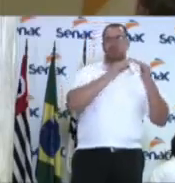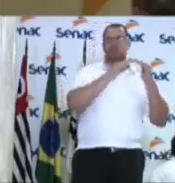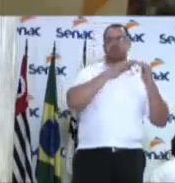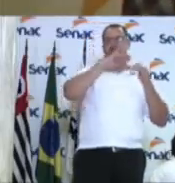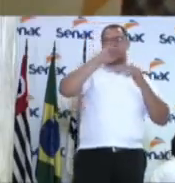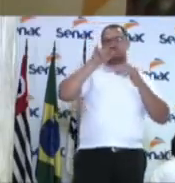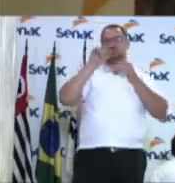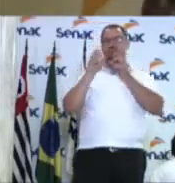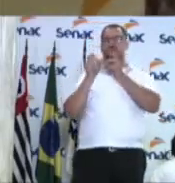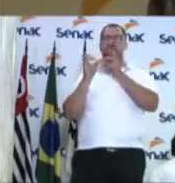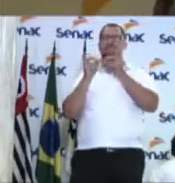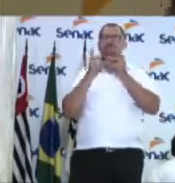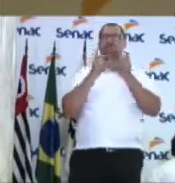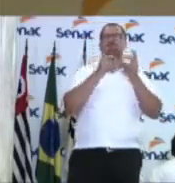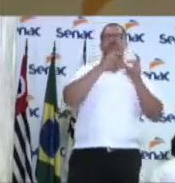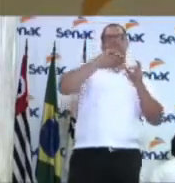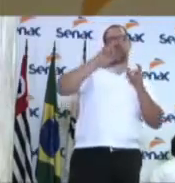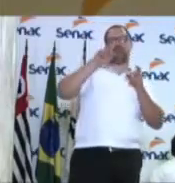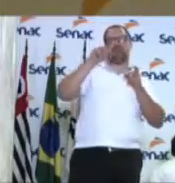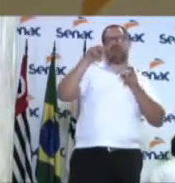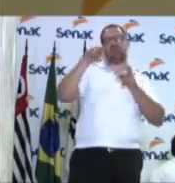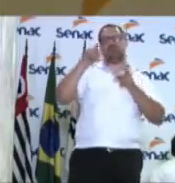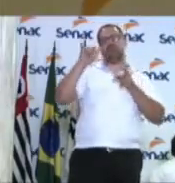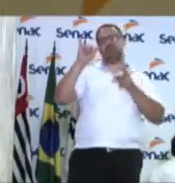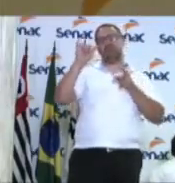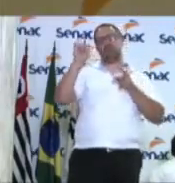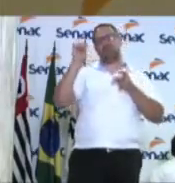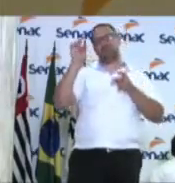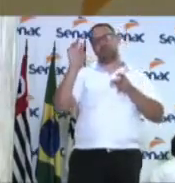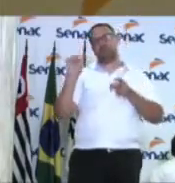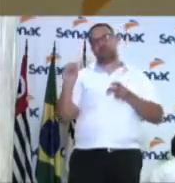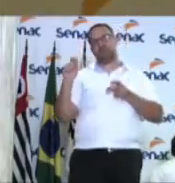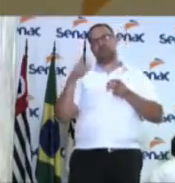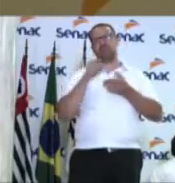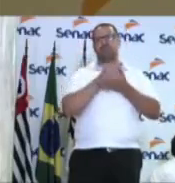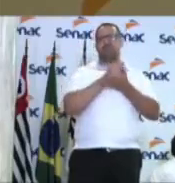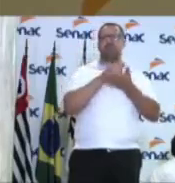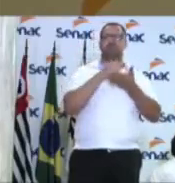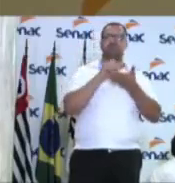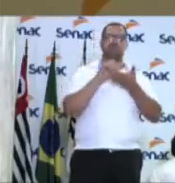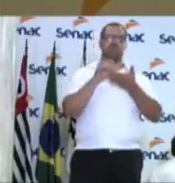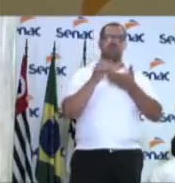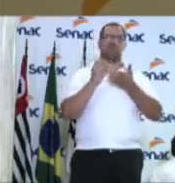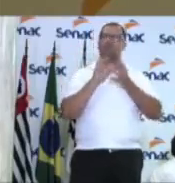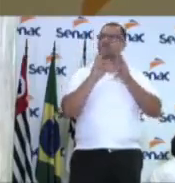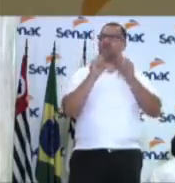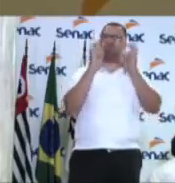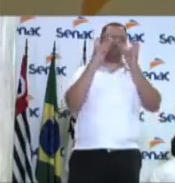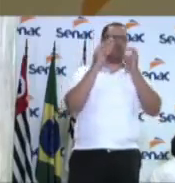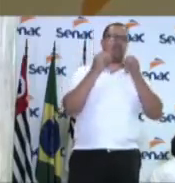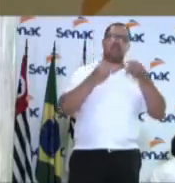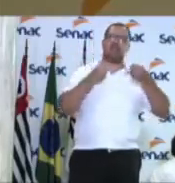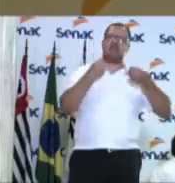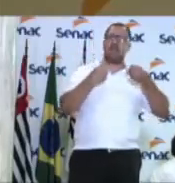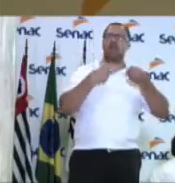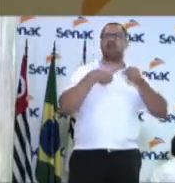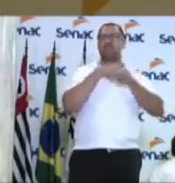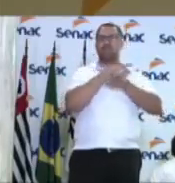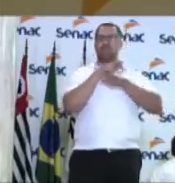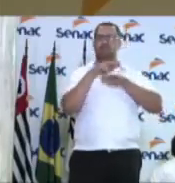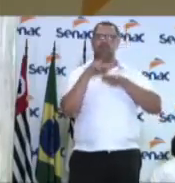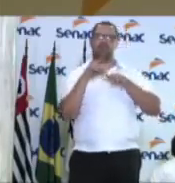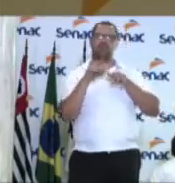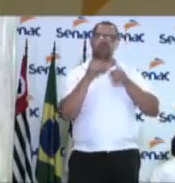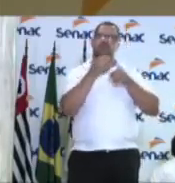jornalista de uma 4 rodas genérica e que escreve sobre carros, o que justifica também não só